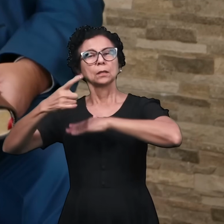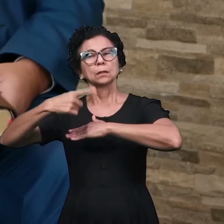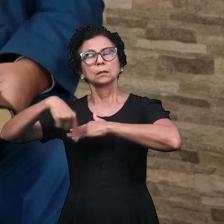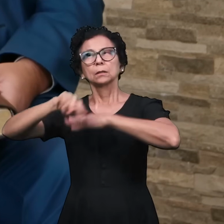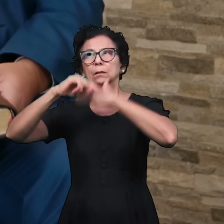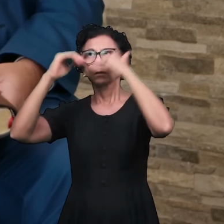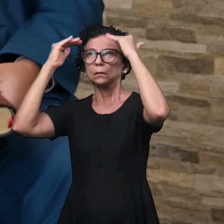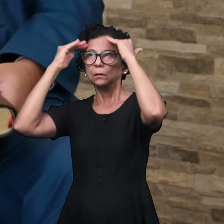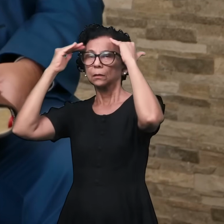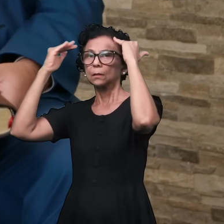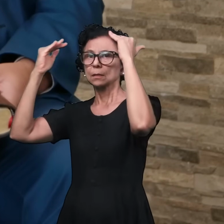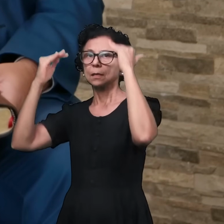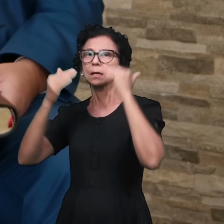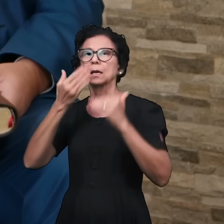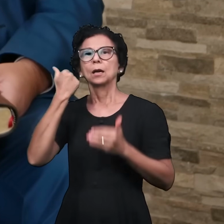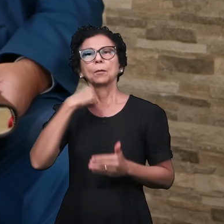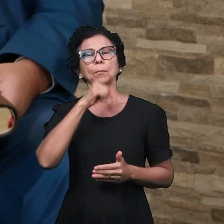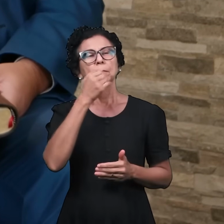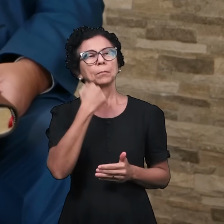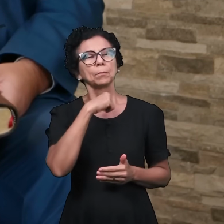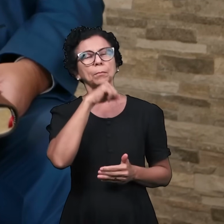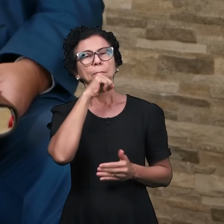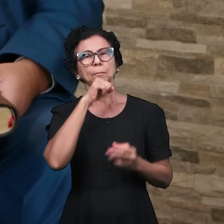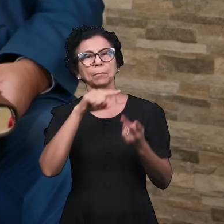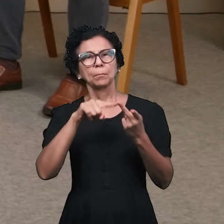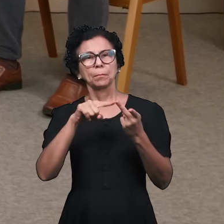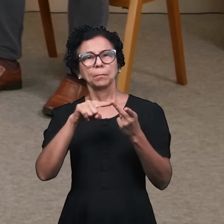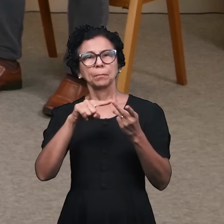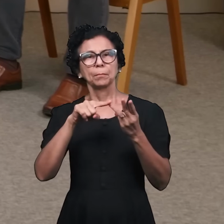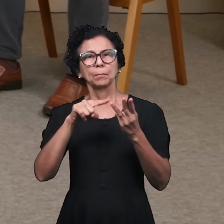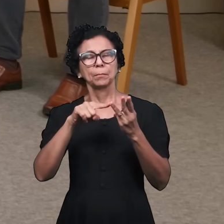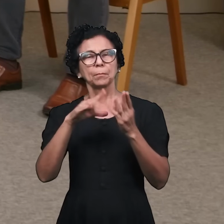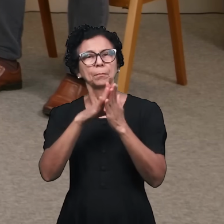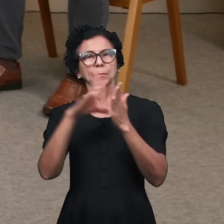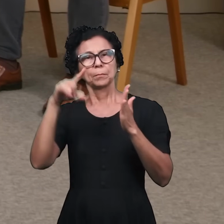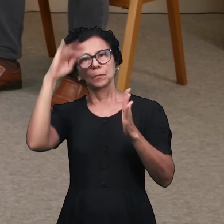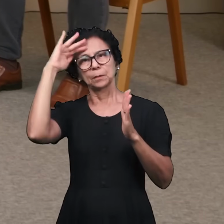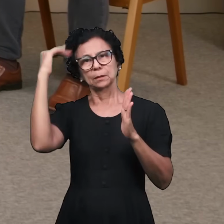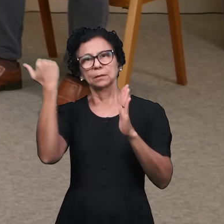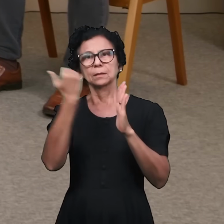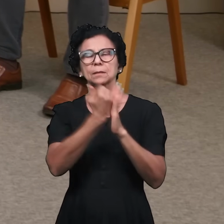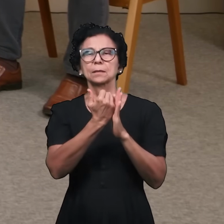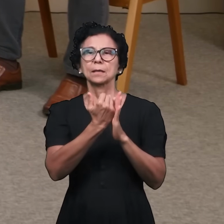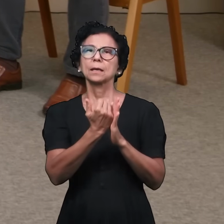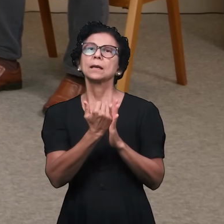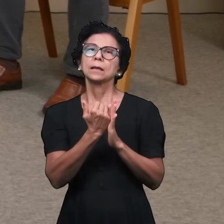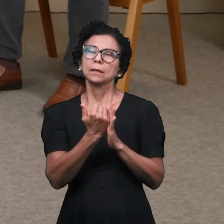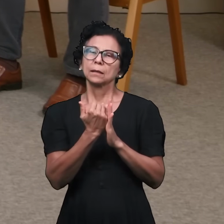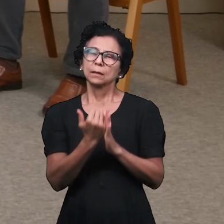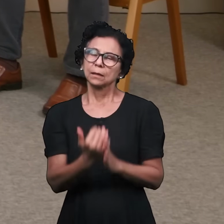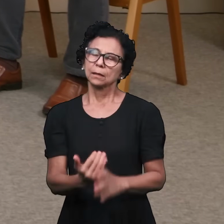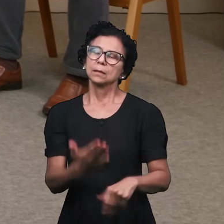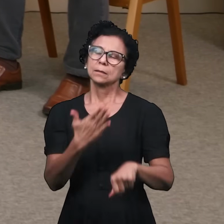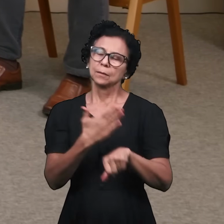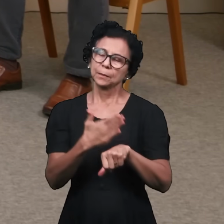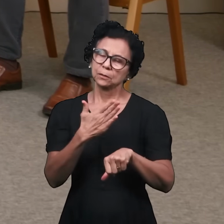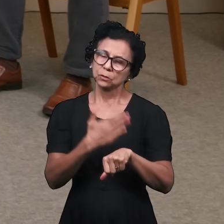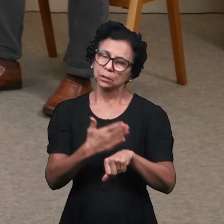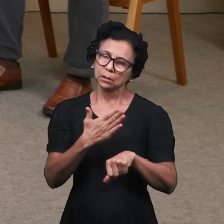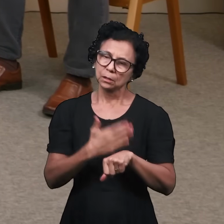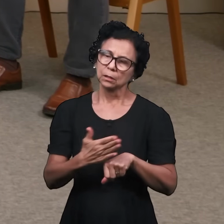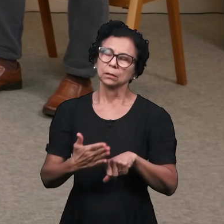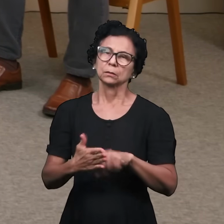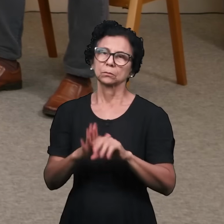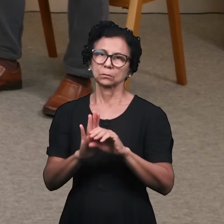vamos obedecendo aos pais, à palavra, é o viver do Evangelho, é caminhar em direção